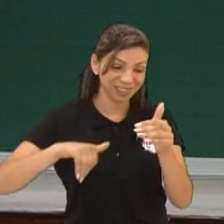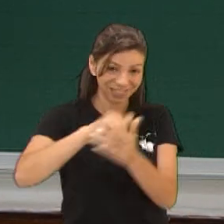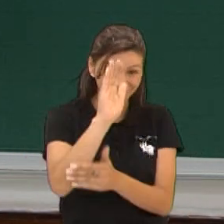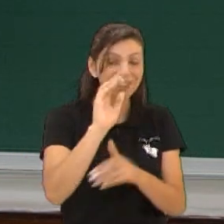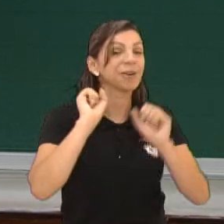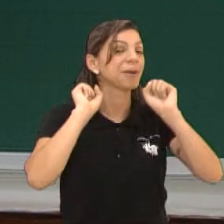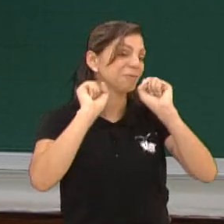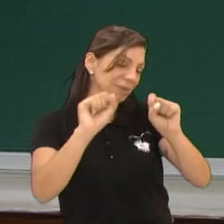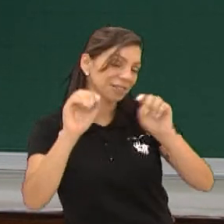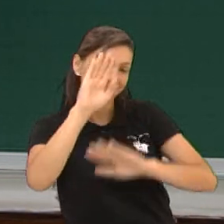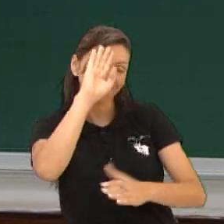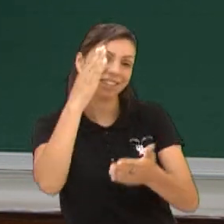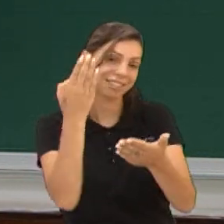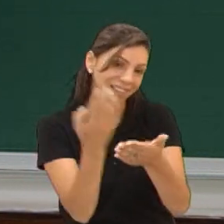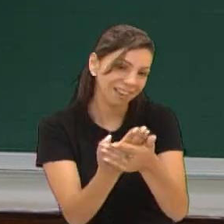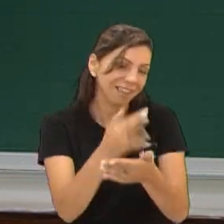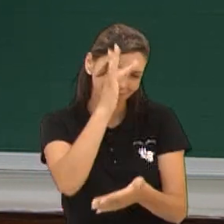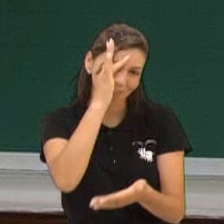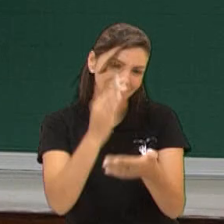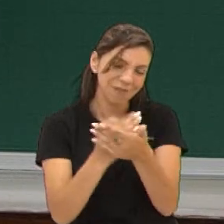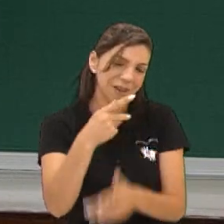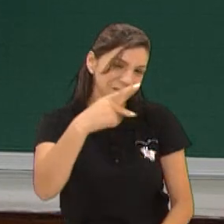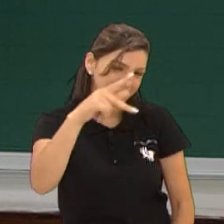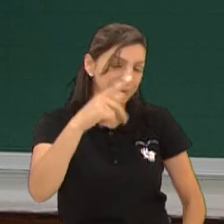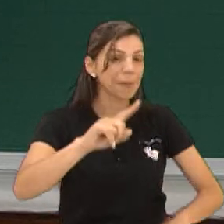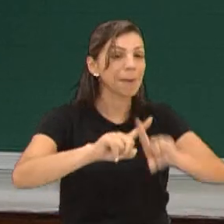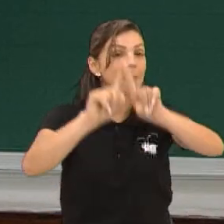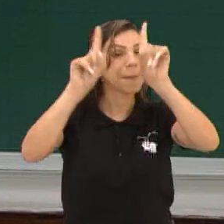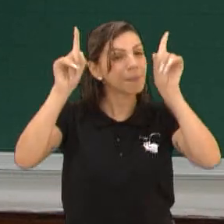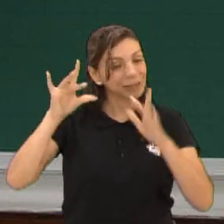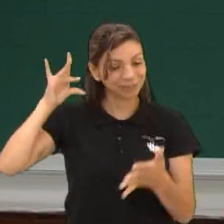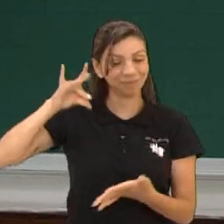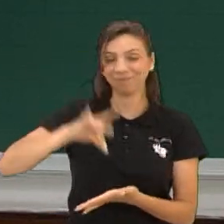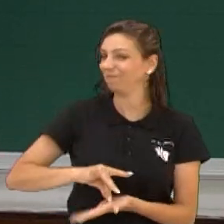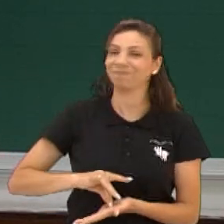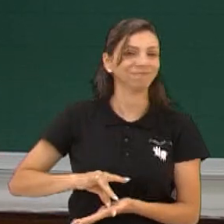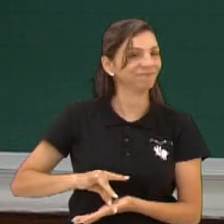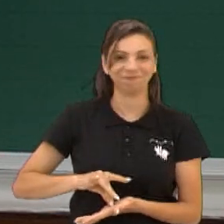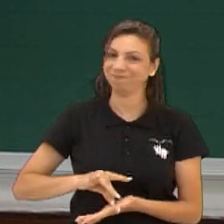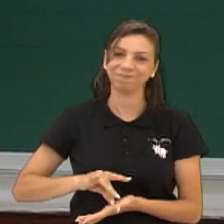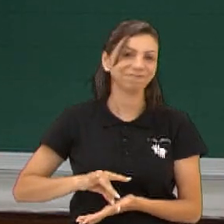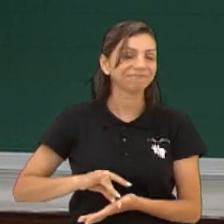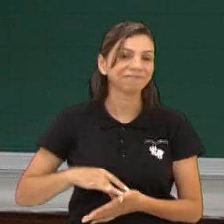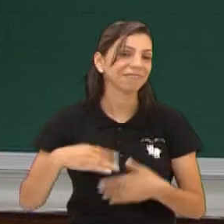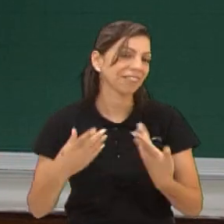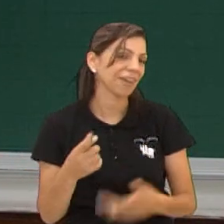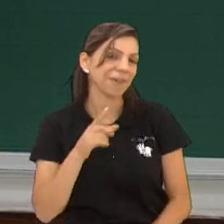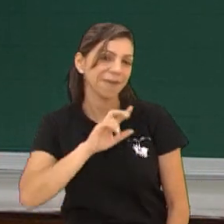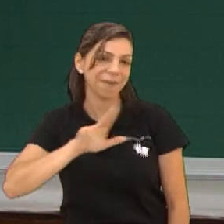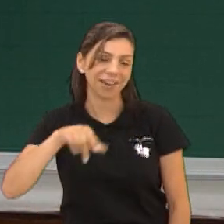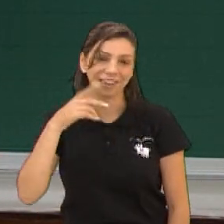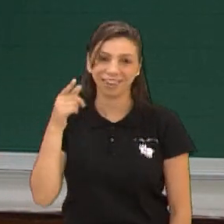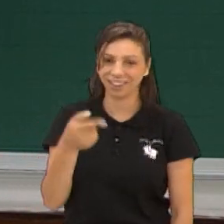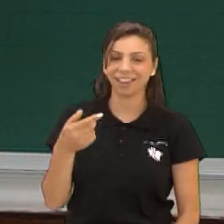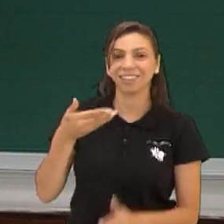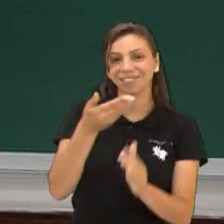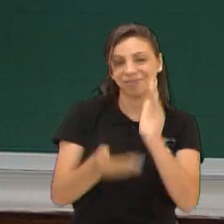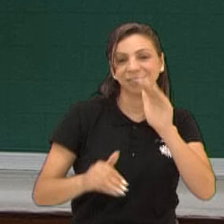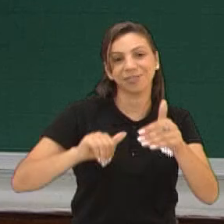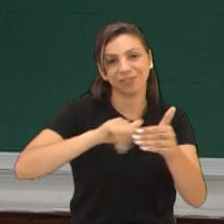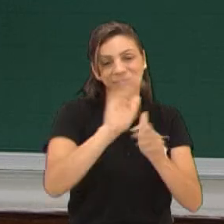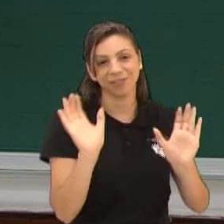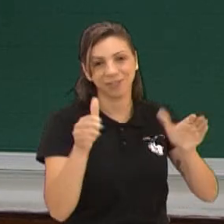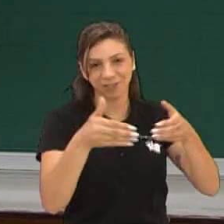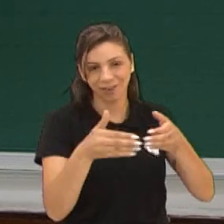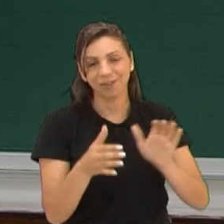você pode até acreditar isso na sua fé mas não na realidade não é ele que provoca a derrota do seu time